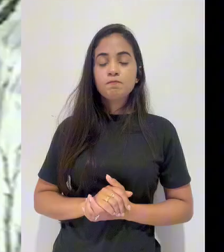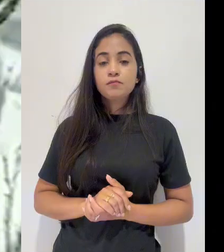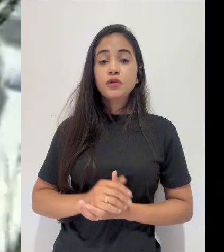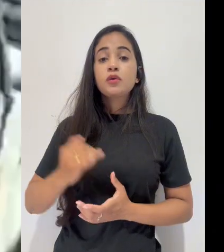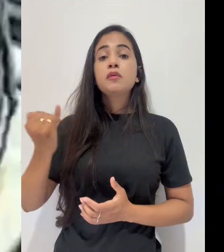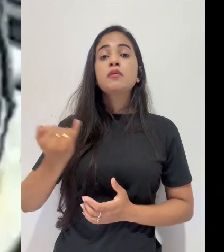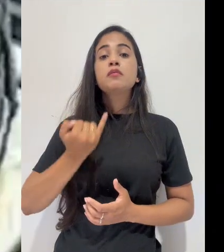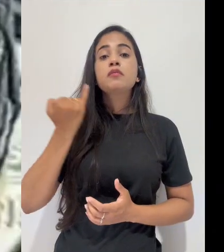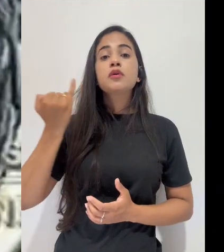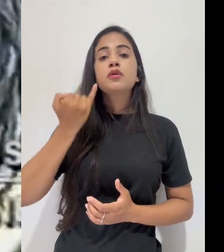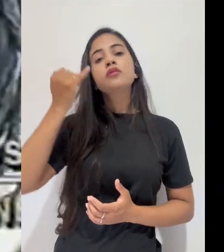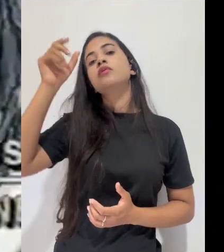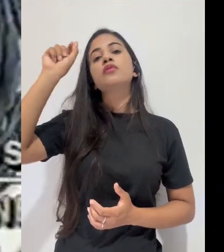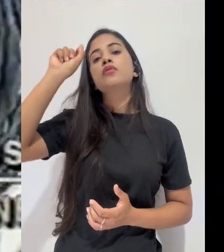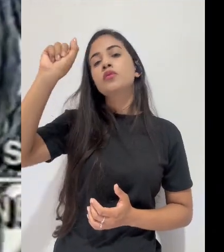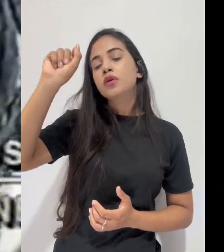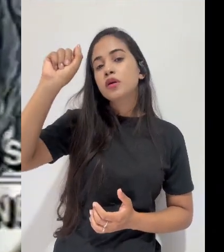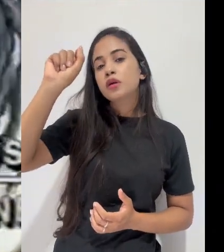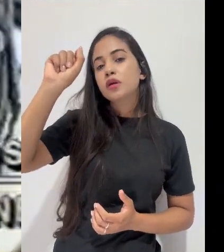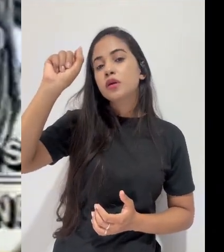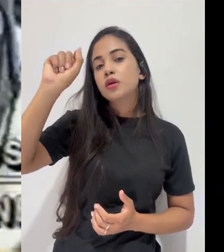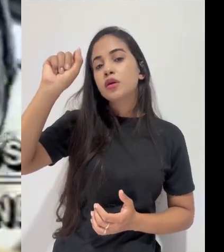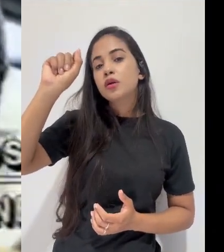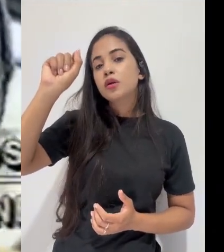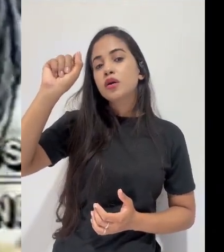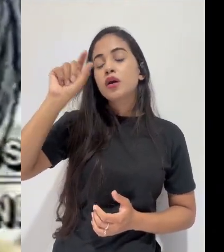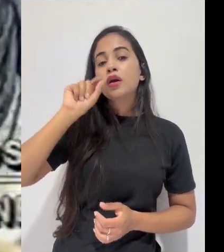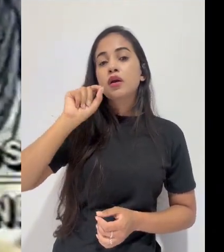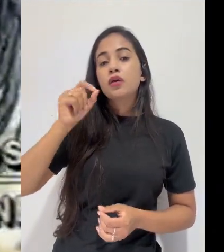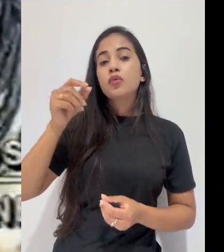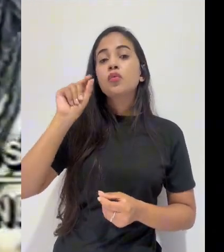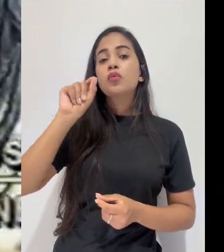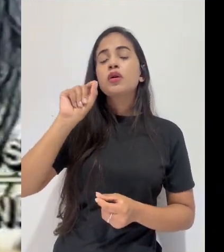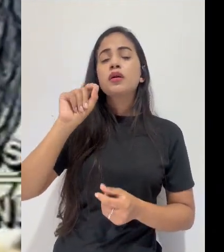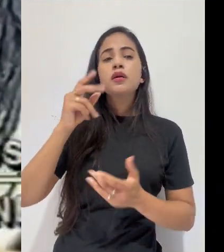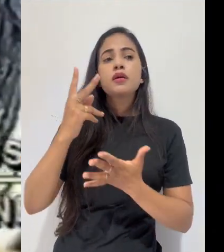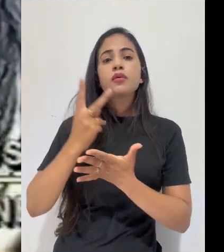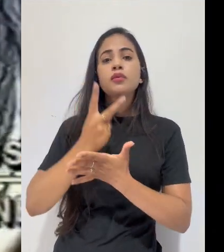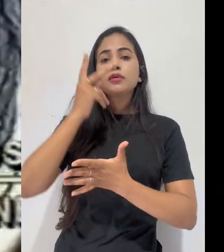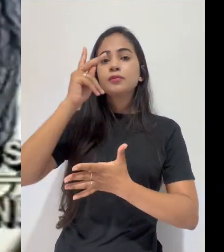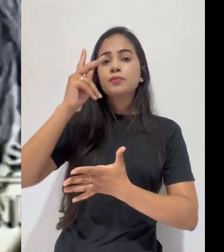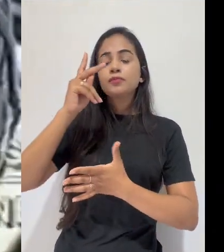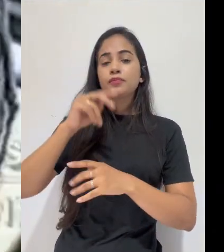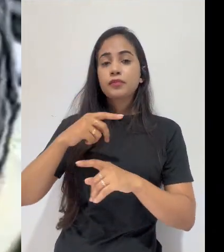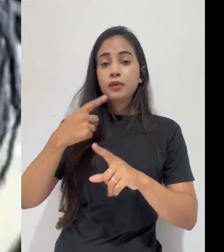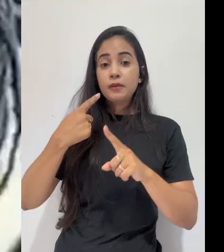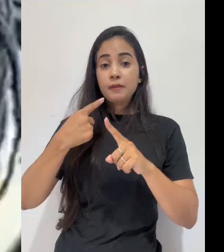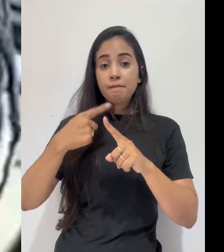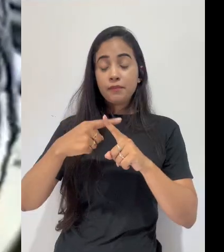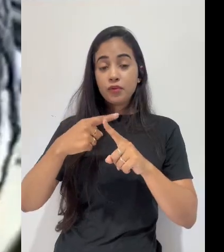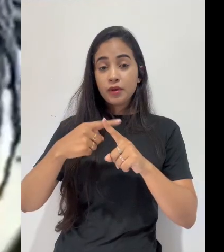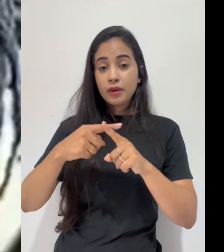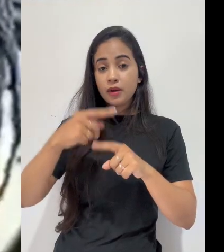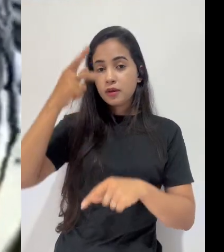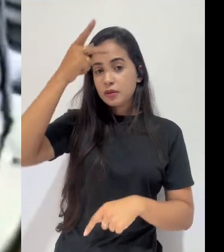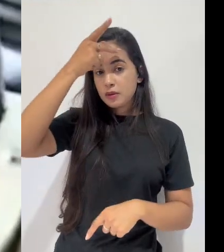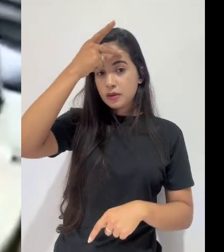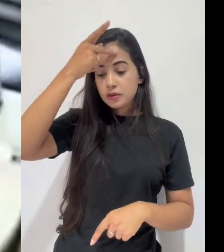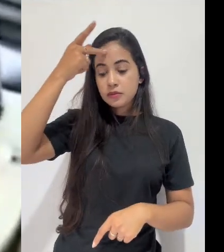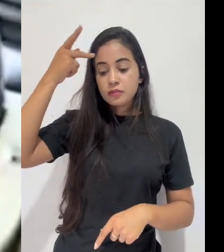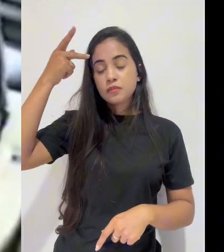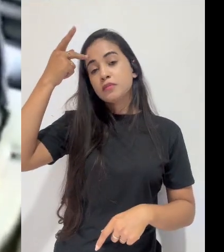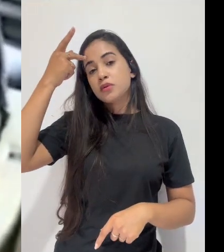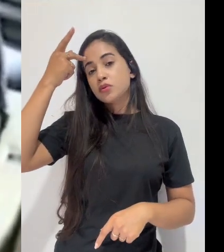O que importava realmente era o conteúdo pedagógico desse tipo de intervenção. Por que isso? Porque os agentes